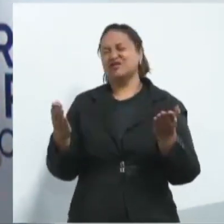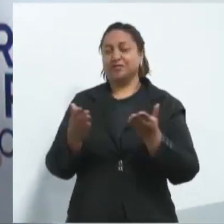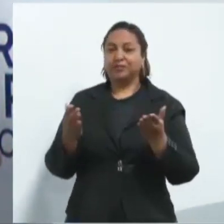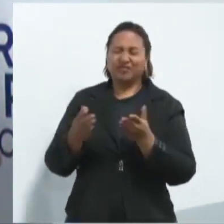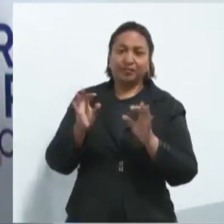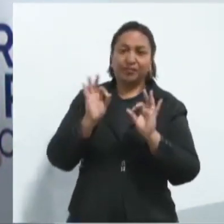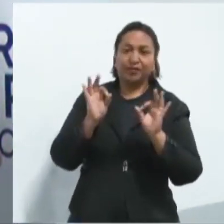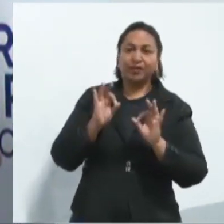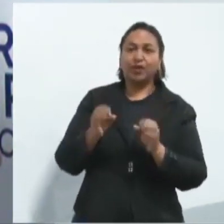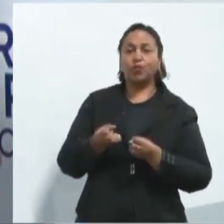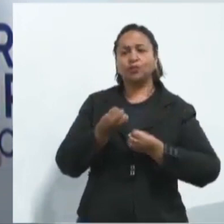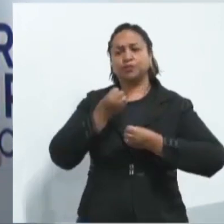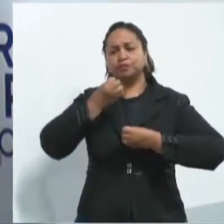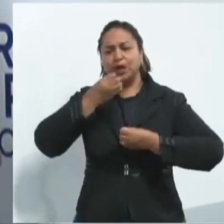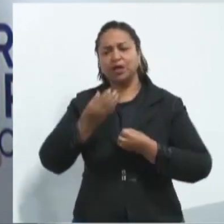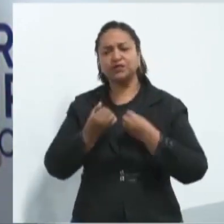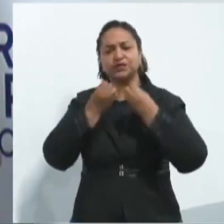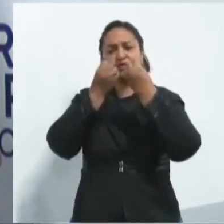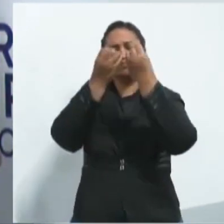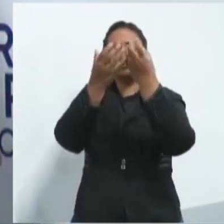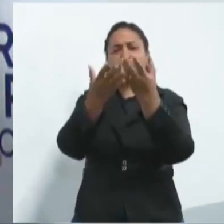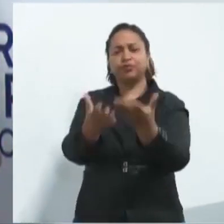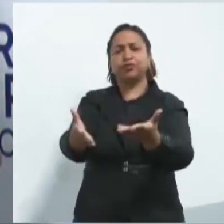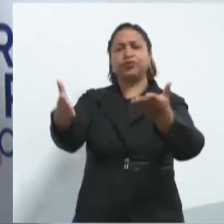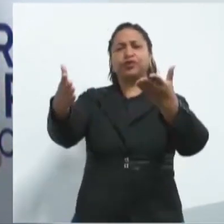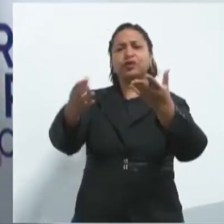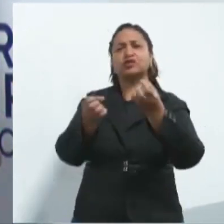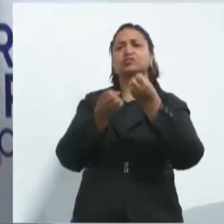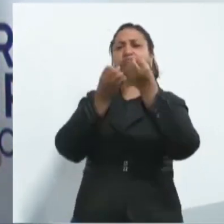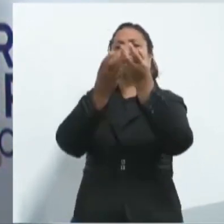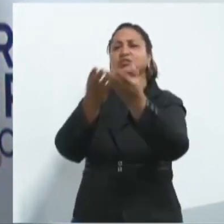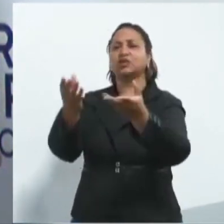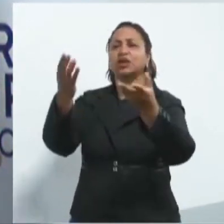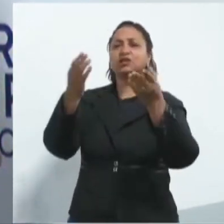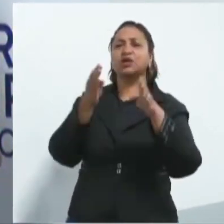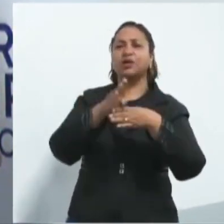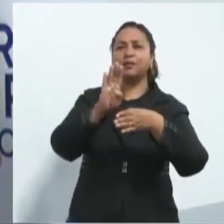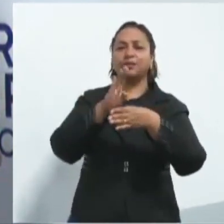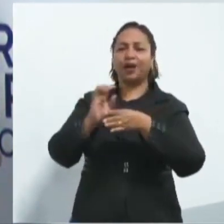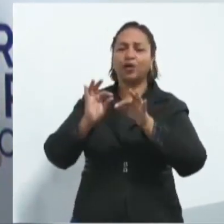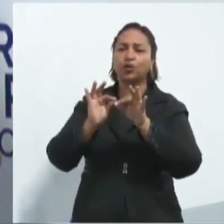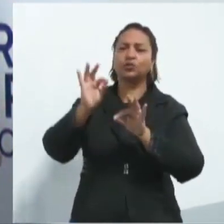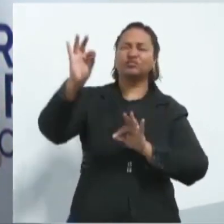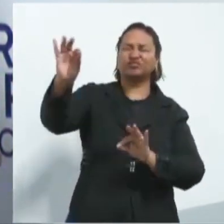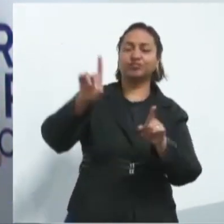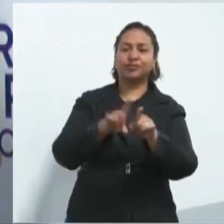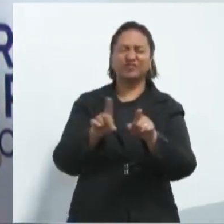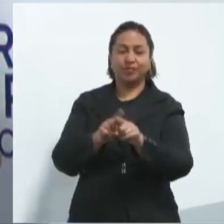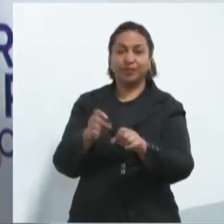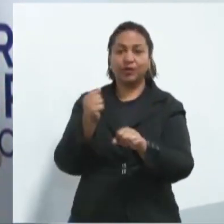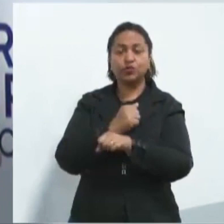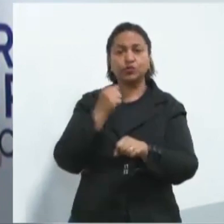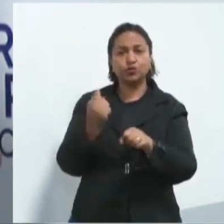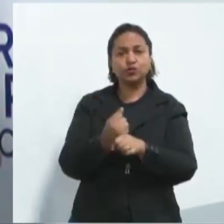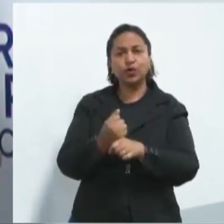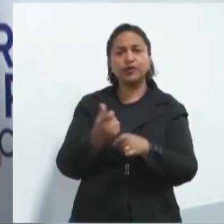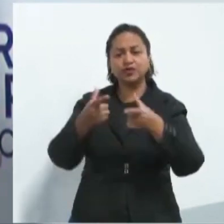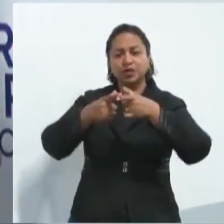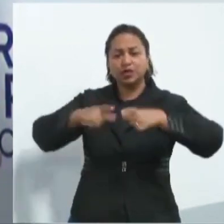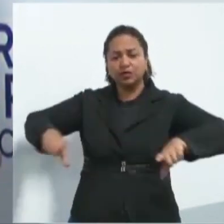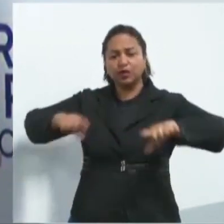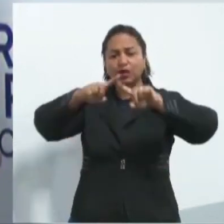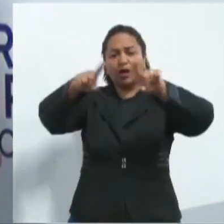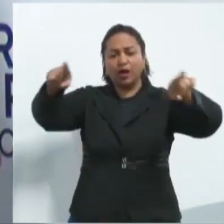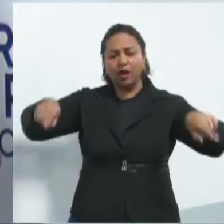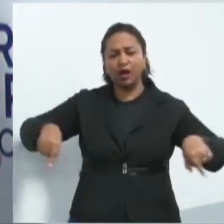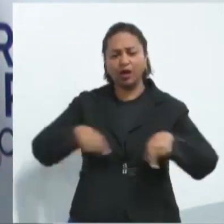bastas é da emenda que foi confirmado e empenhada para a construção das arenas de é indicar